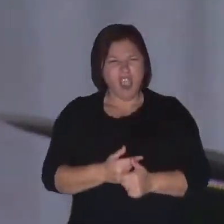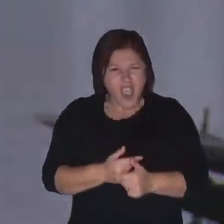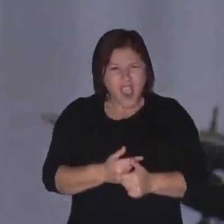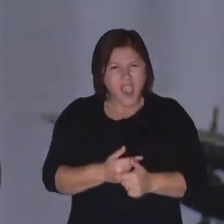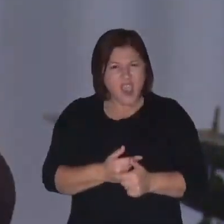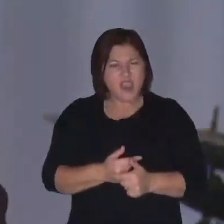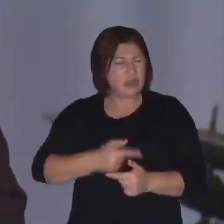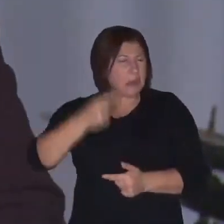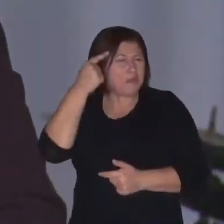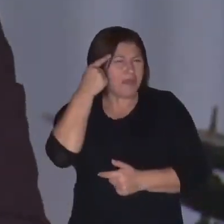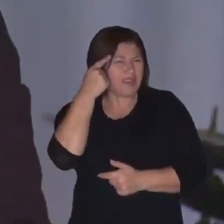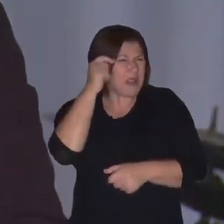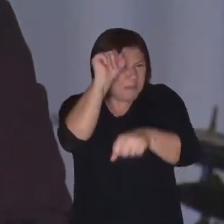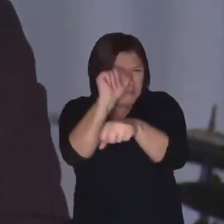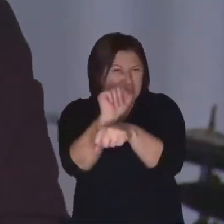digno.